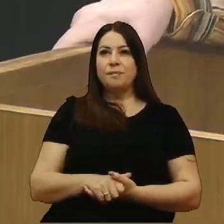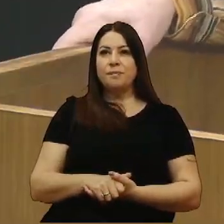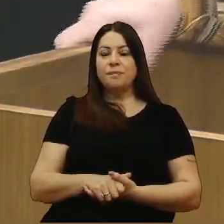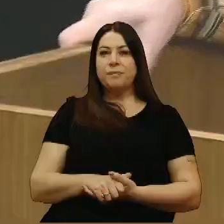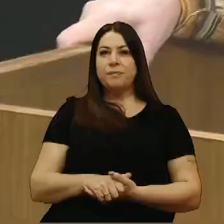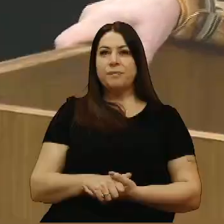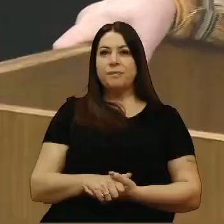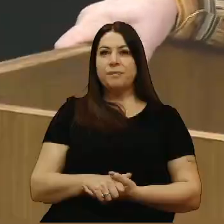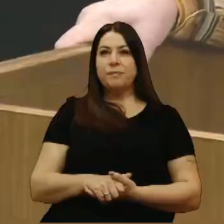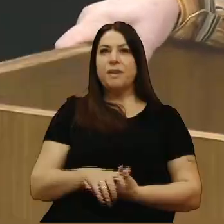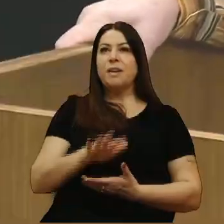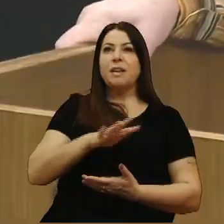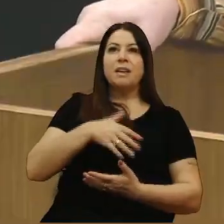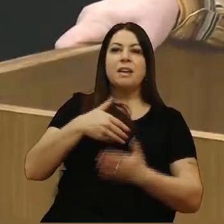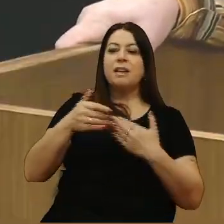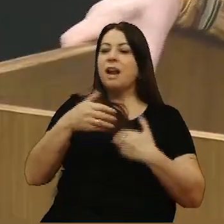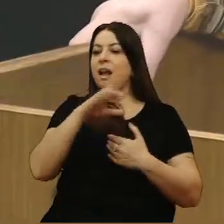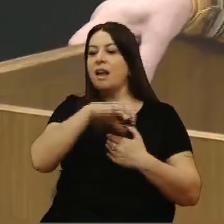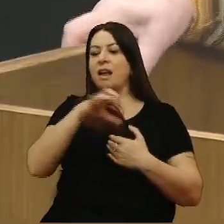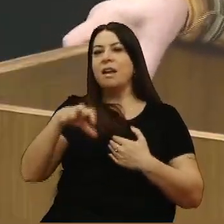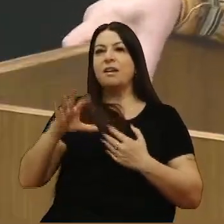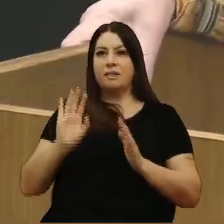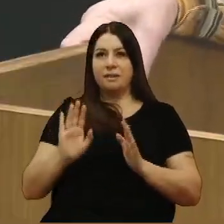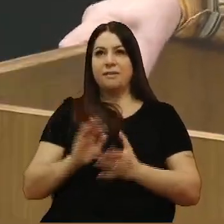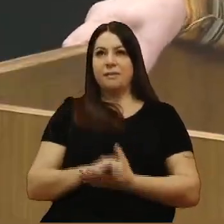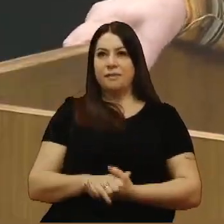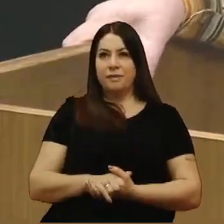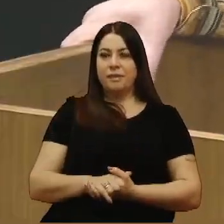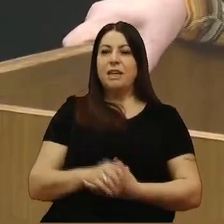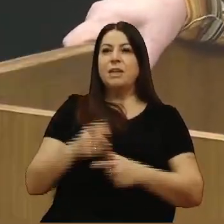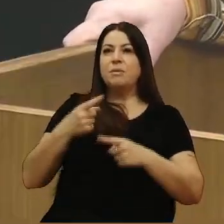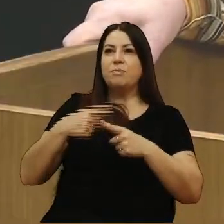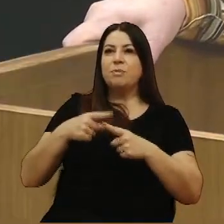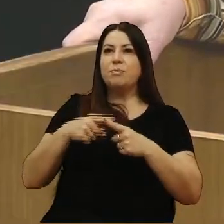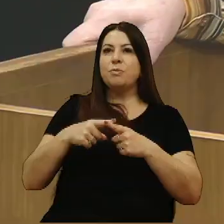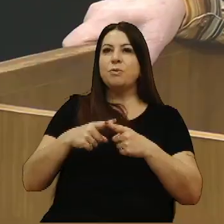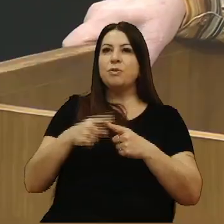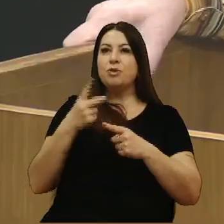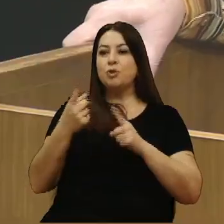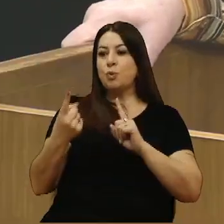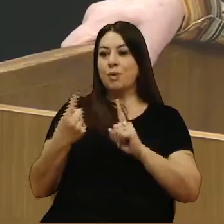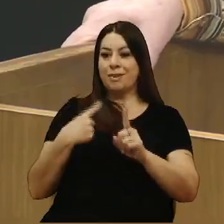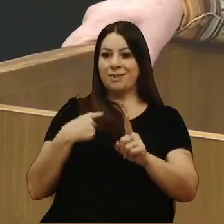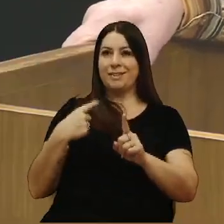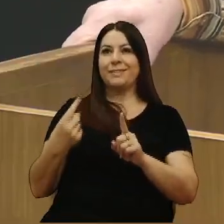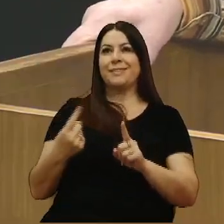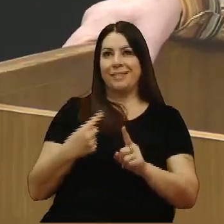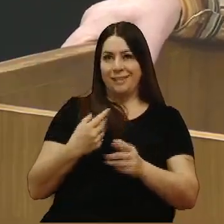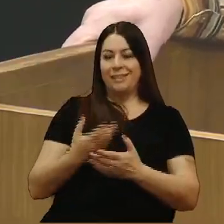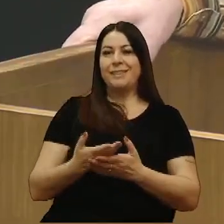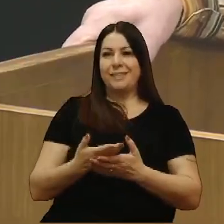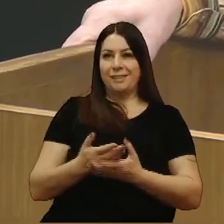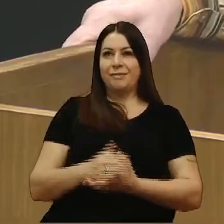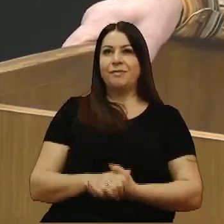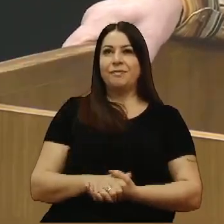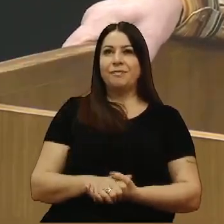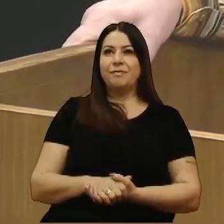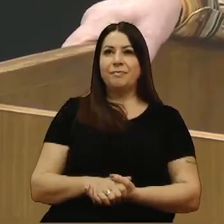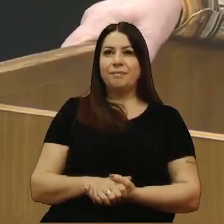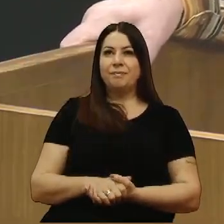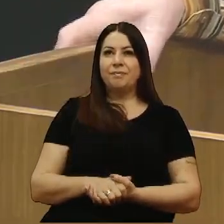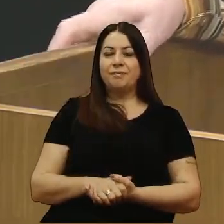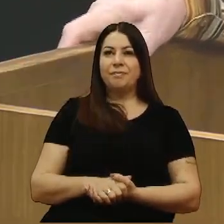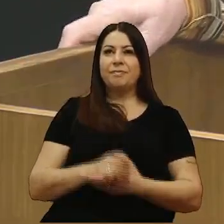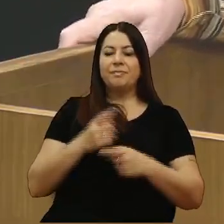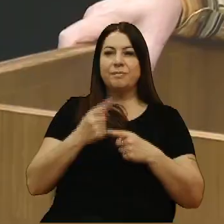seja lá na área que for. E por que é de duas mãos essa via?